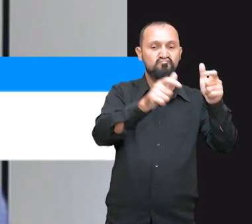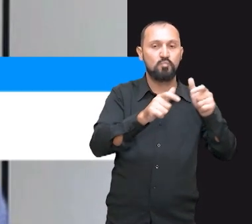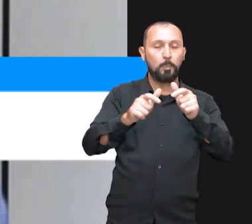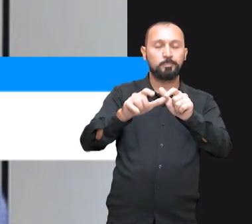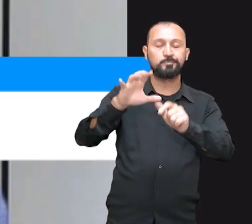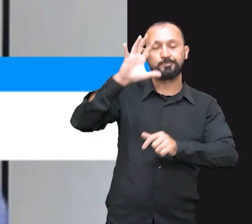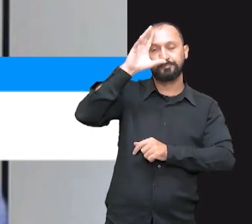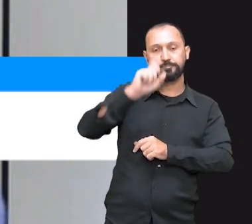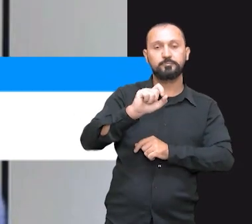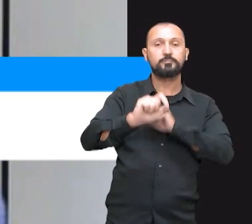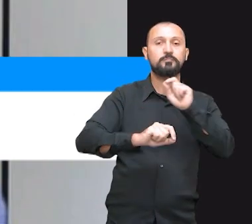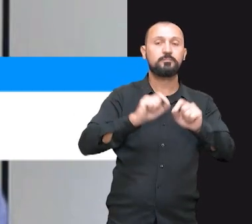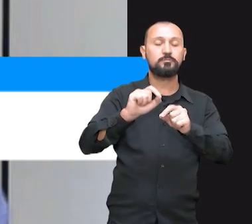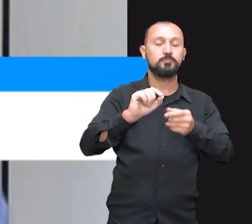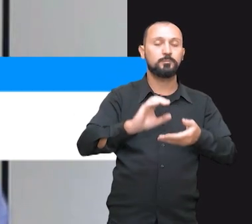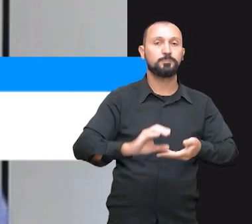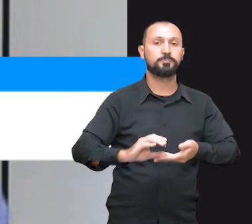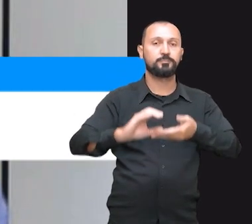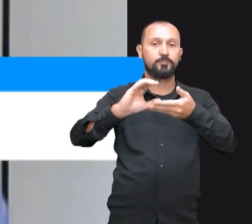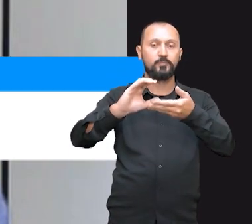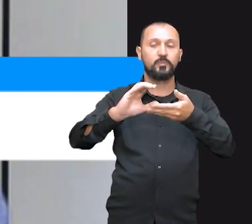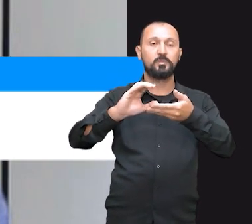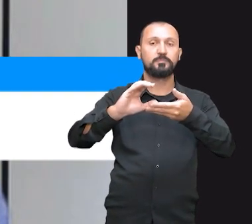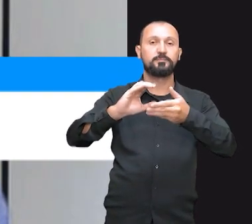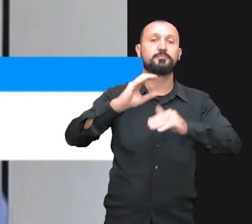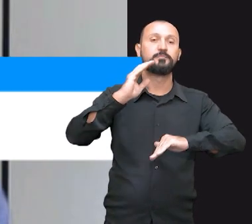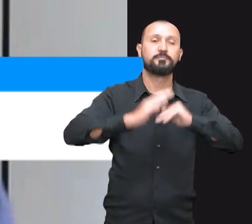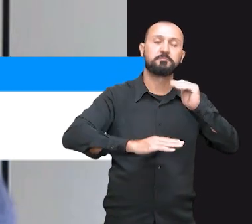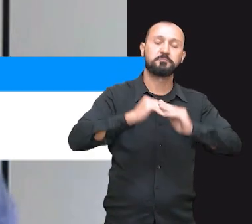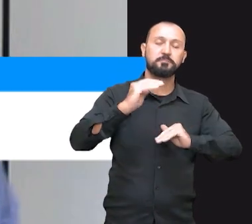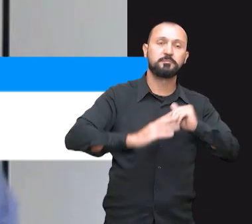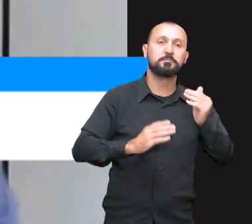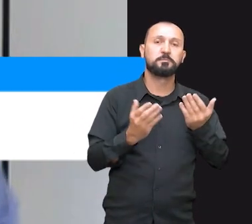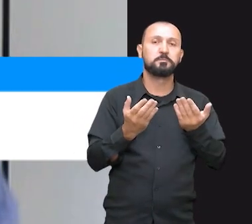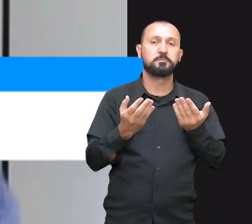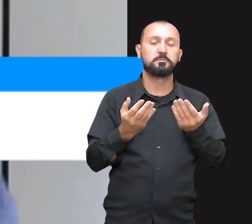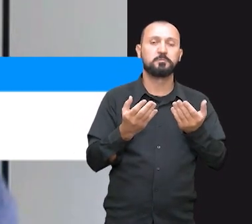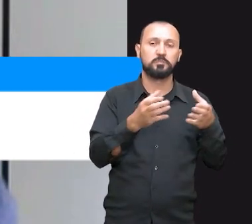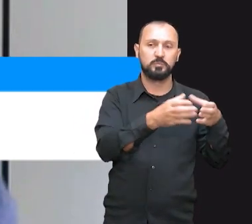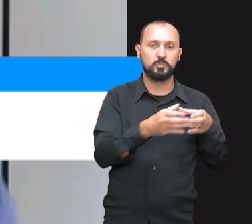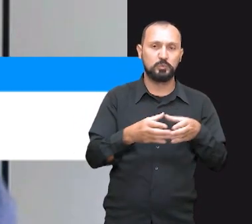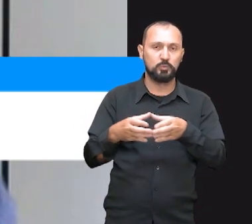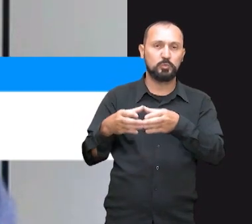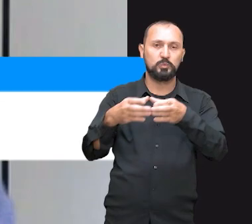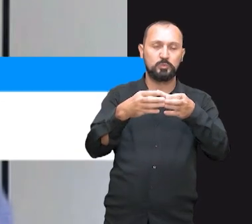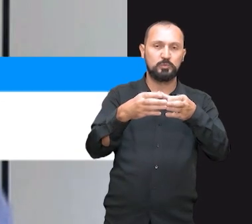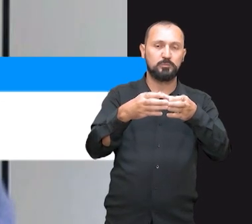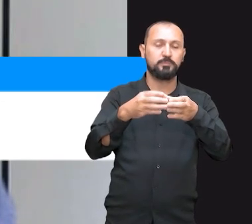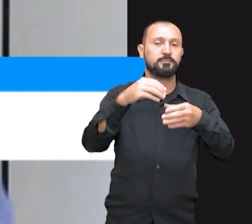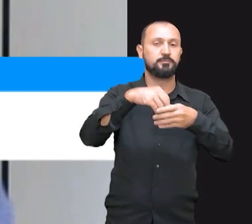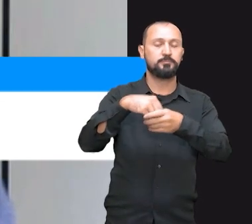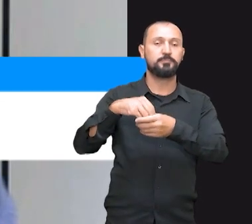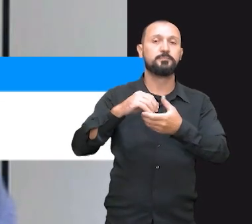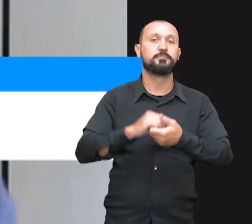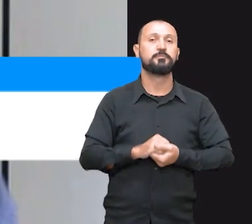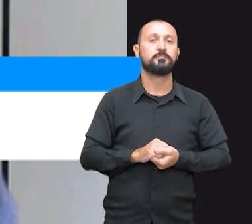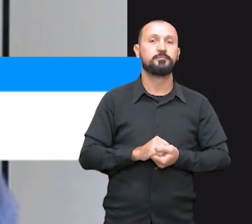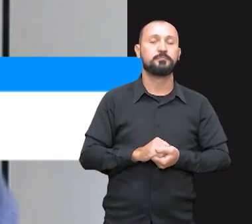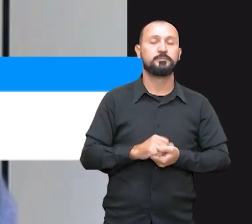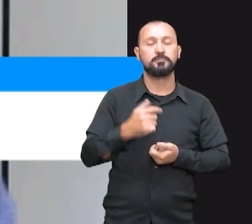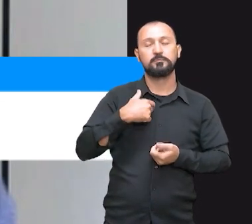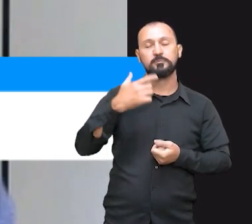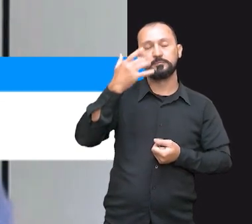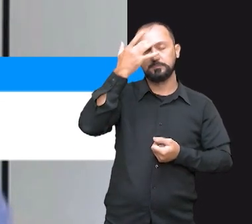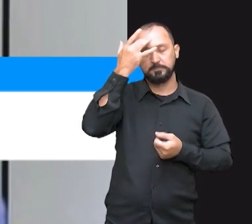específico de cada modalidade determinado pelo conselho profissional de cada uma das